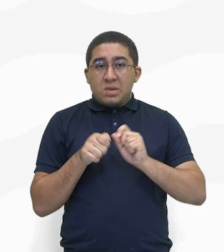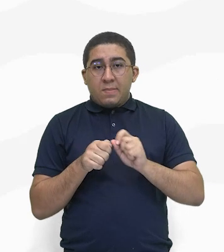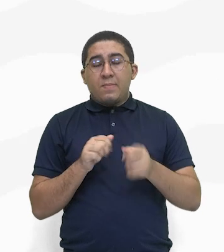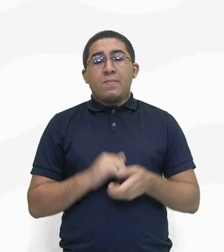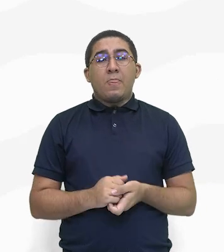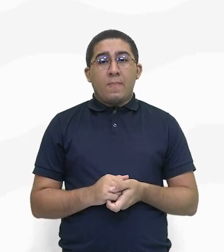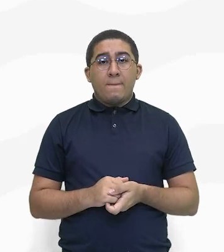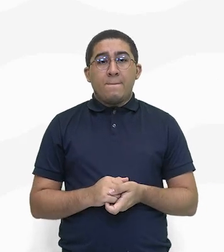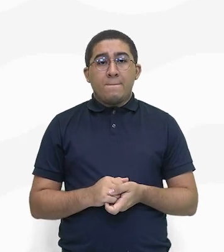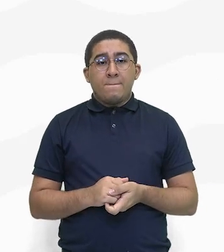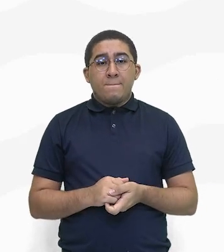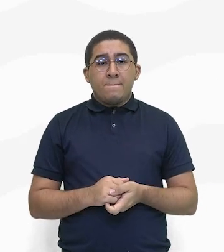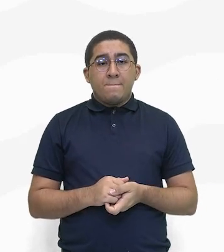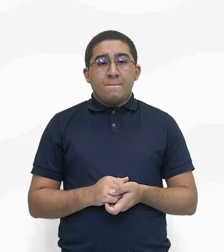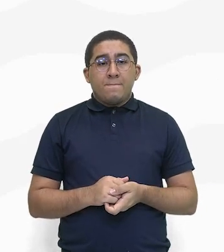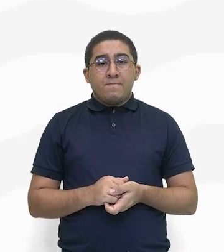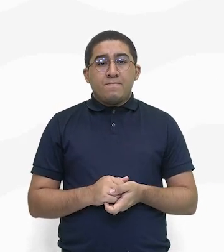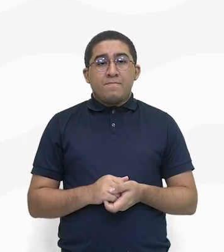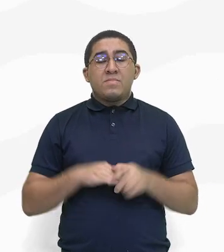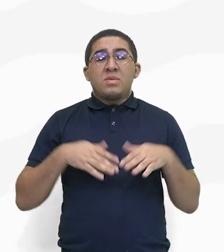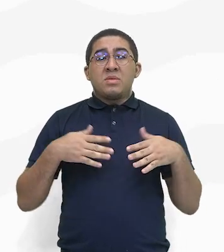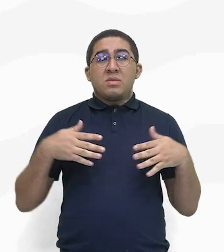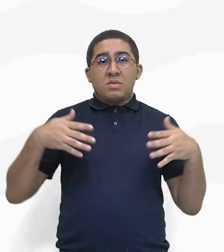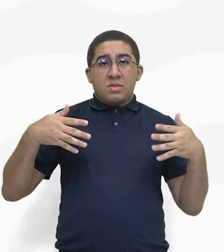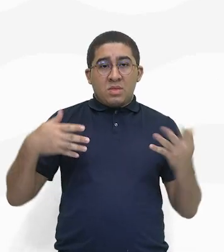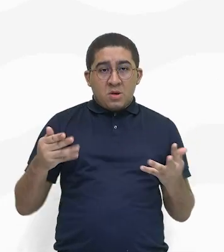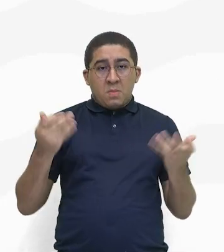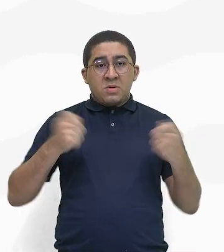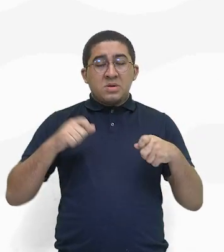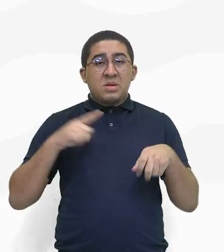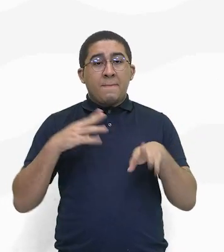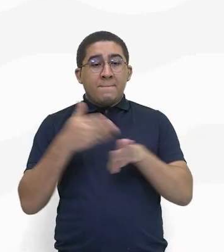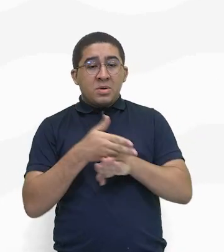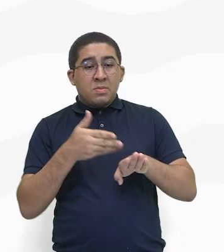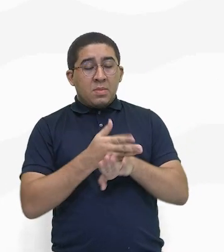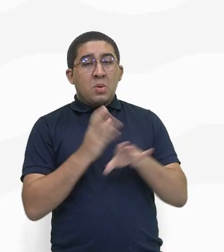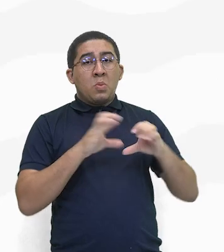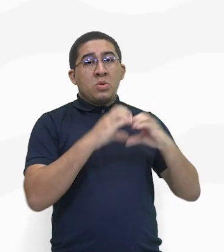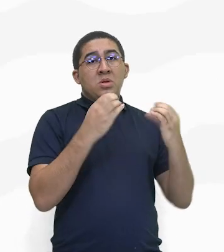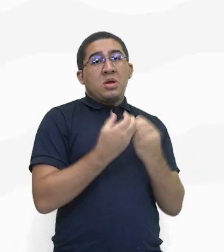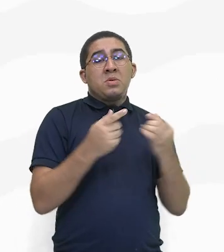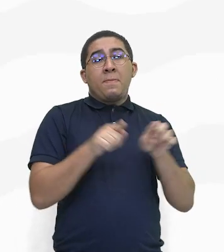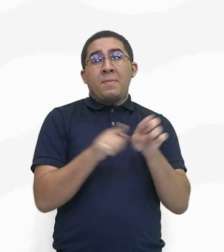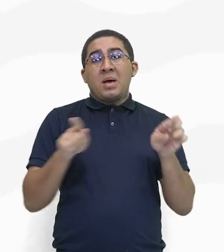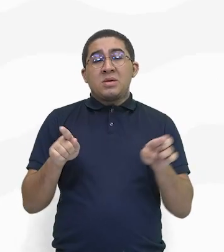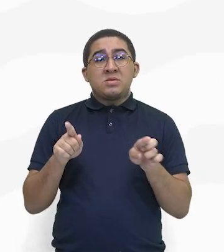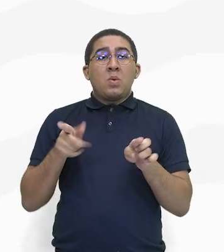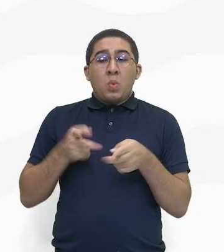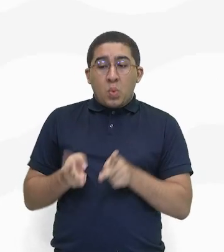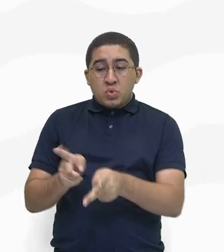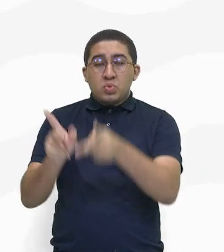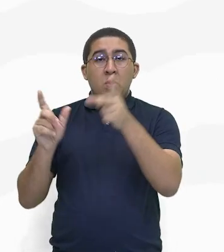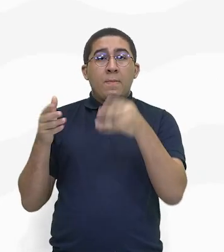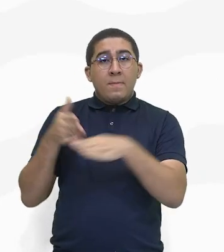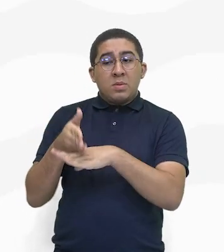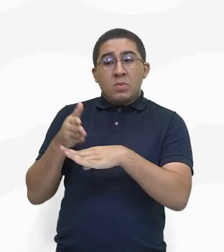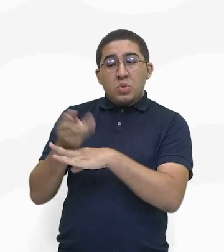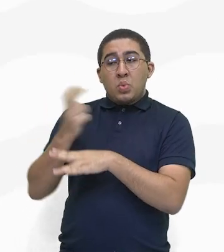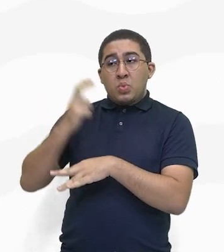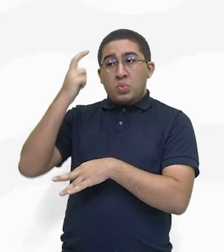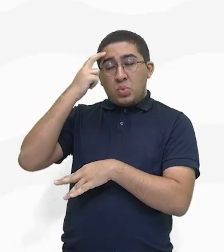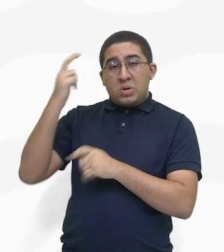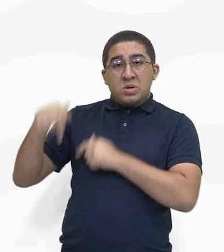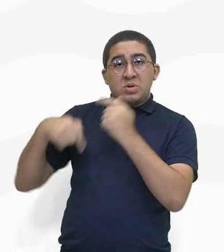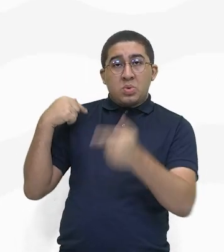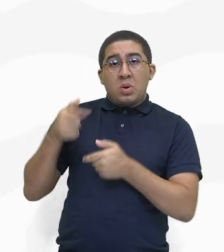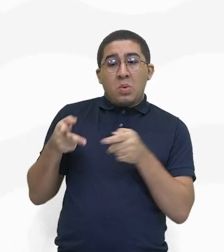a inserção na sociedade contemporânea, mas sem perder os vínculos com a sua cultura tradicional, preservando os seus